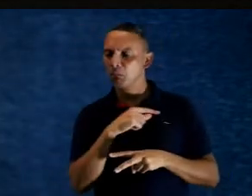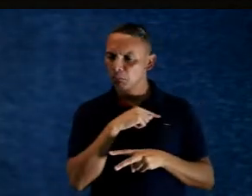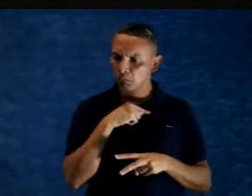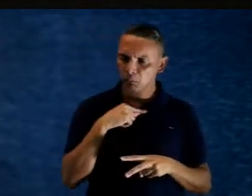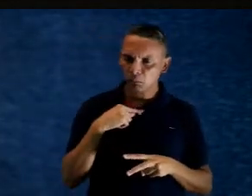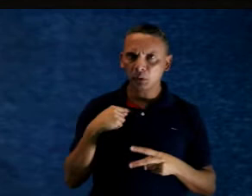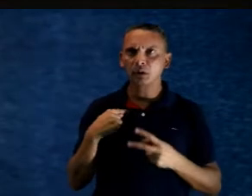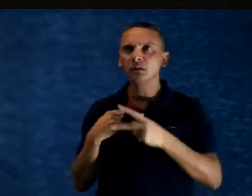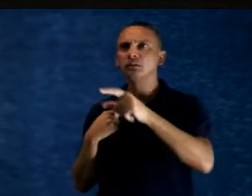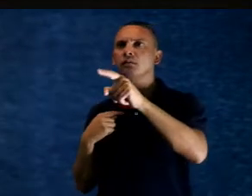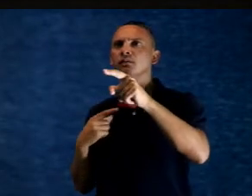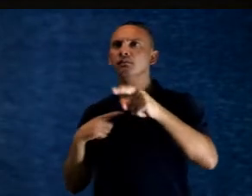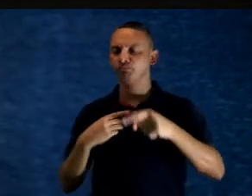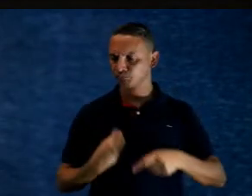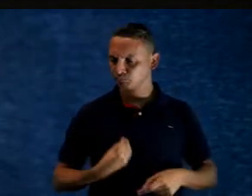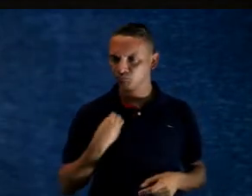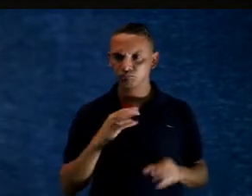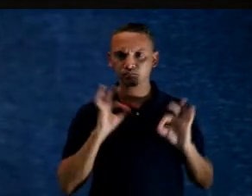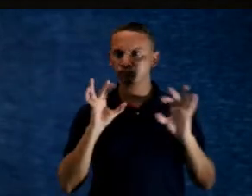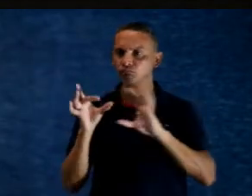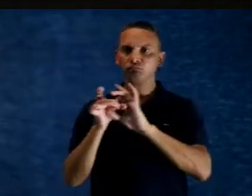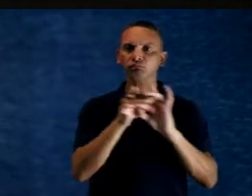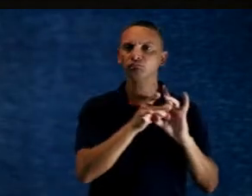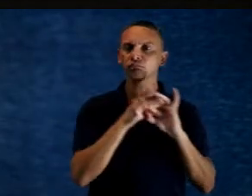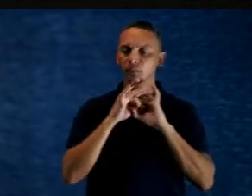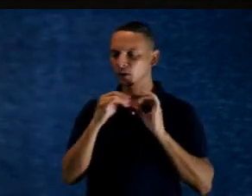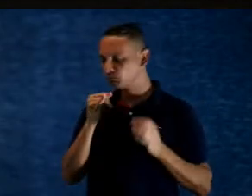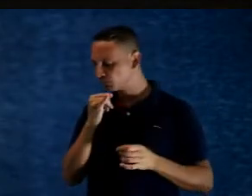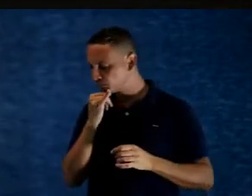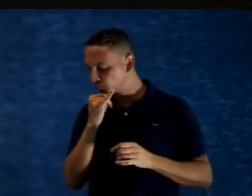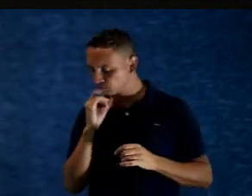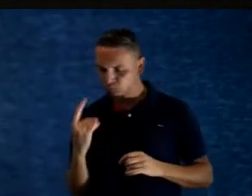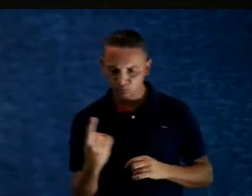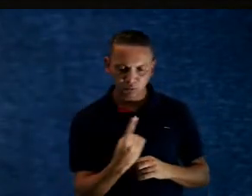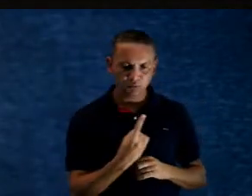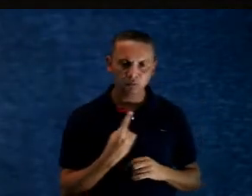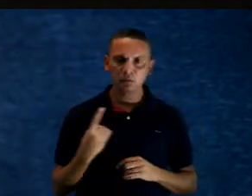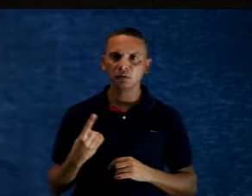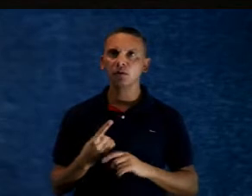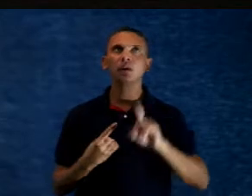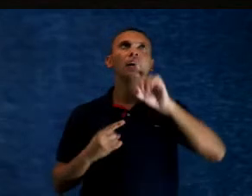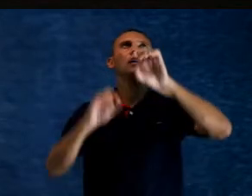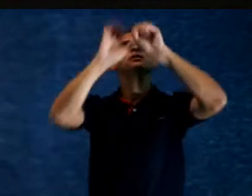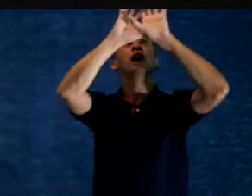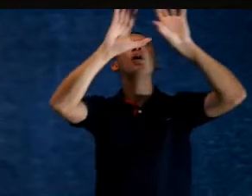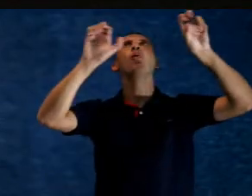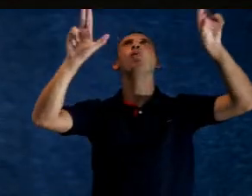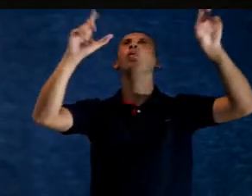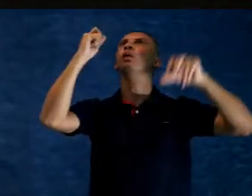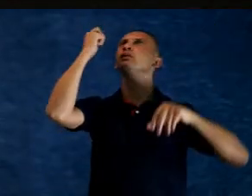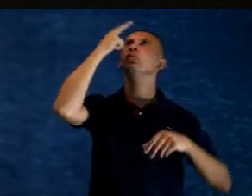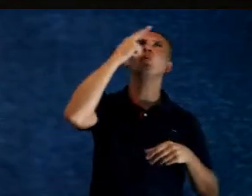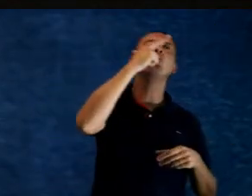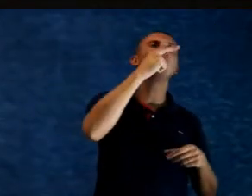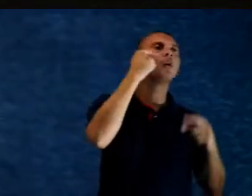repente, pensei arrebentar de dor. Aquilo se debatia em meu peito, arrancando pedaços. Queria existir, um